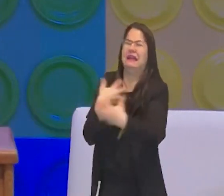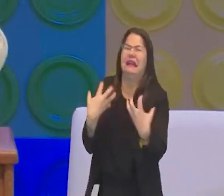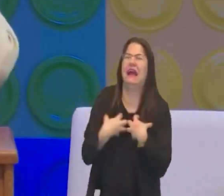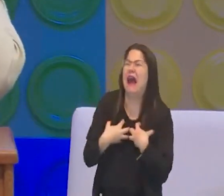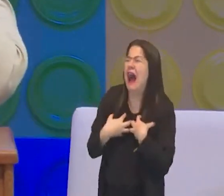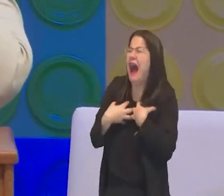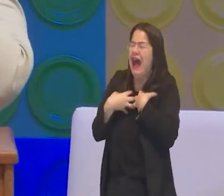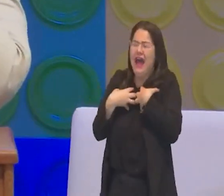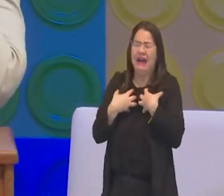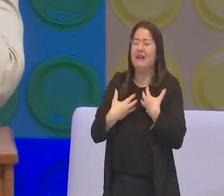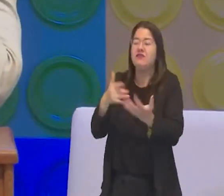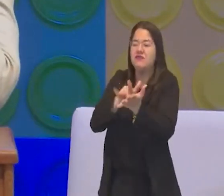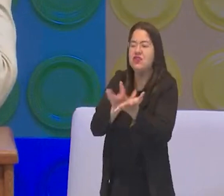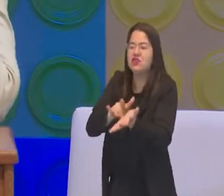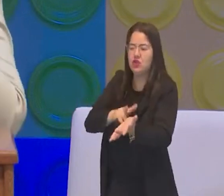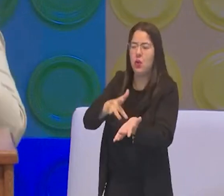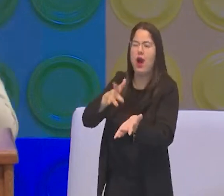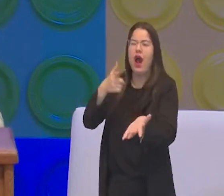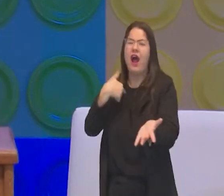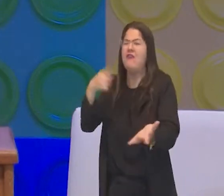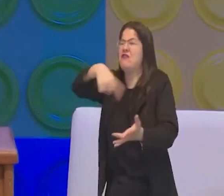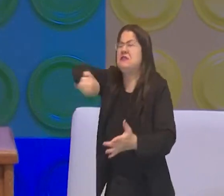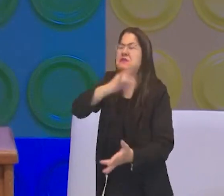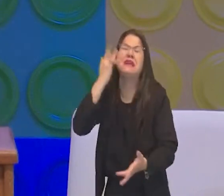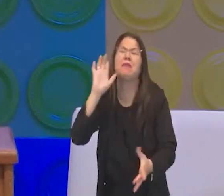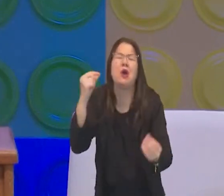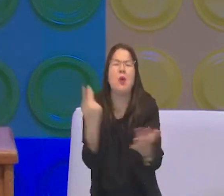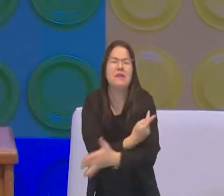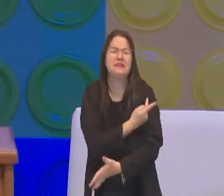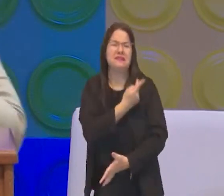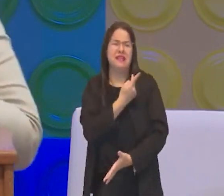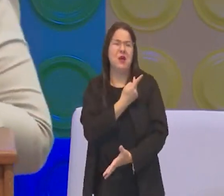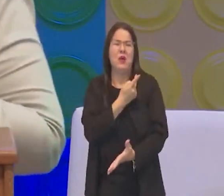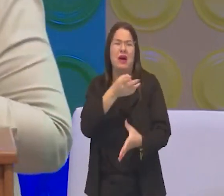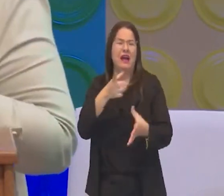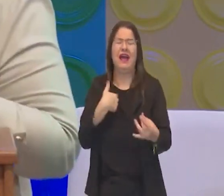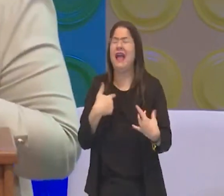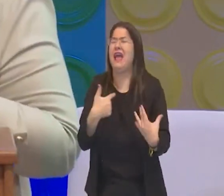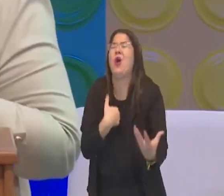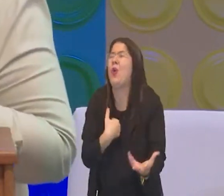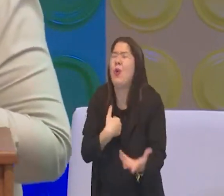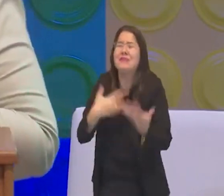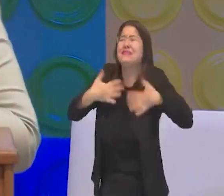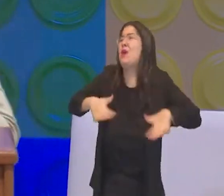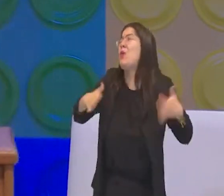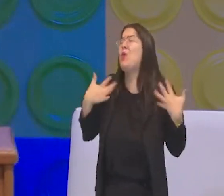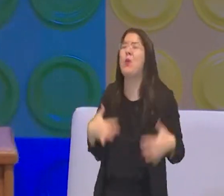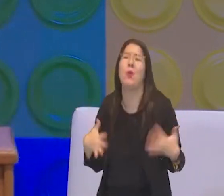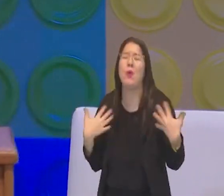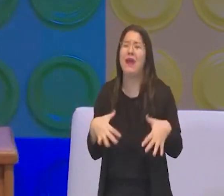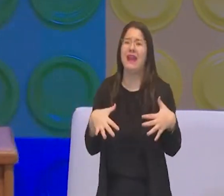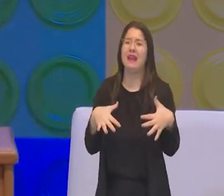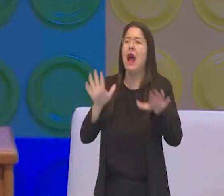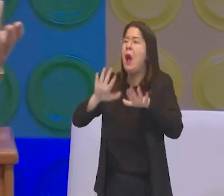Vocês não sabem o que aconteceu, ela falou para os servos dela. Eu estava aqui tranquila na minha, quando de repente